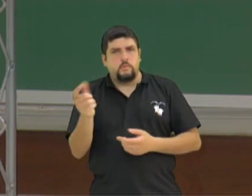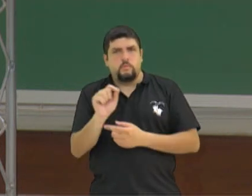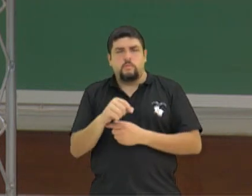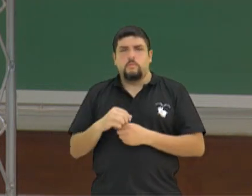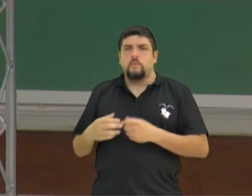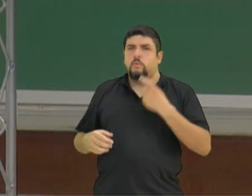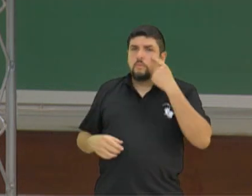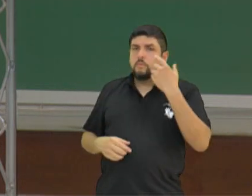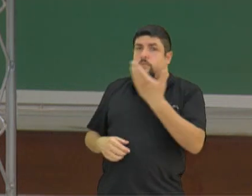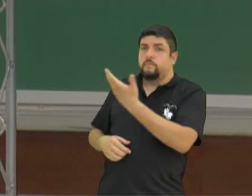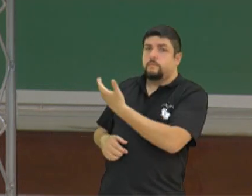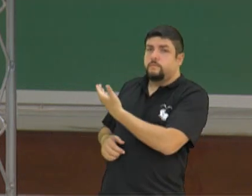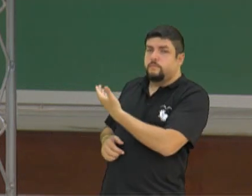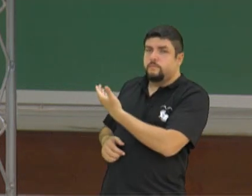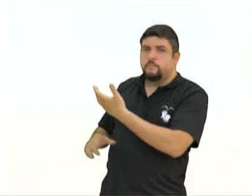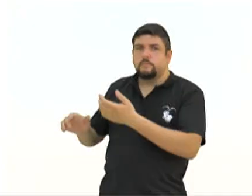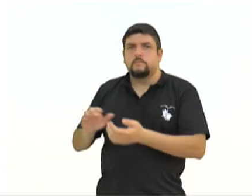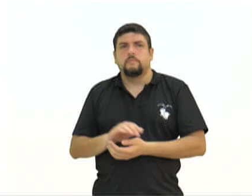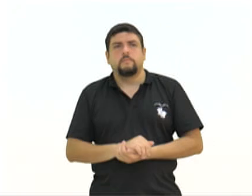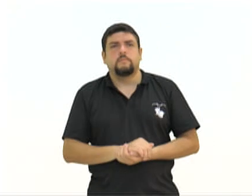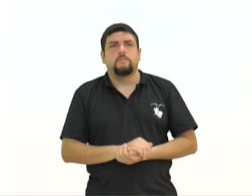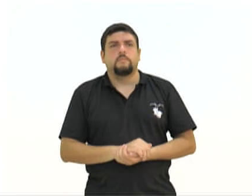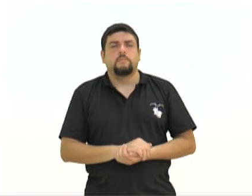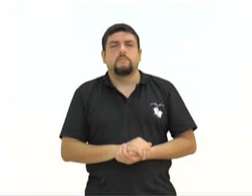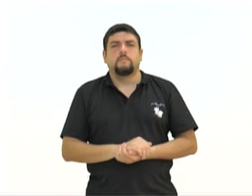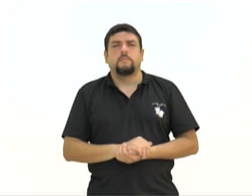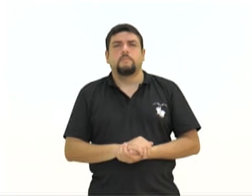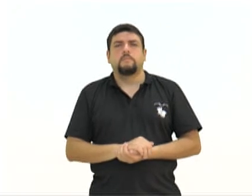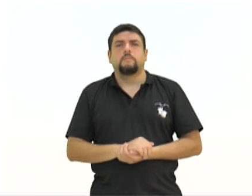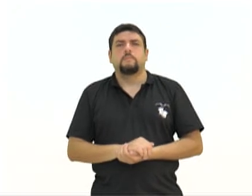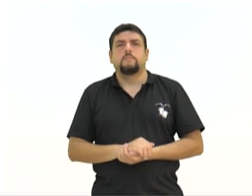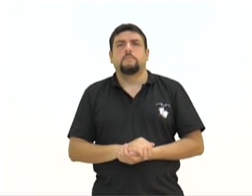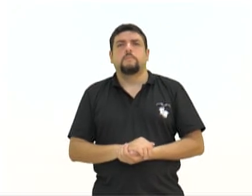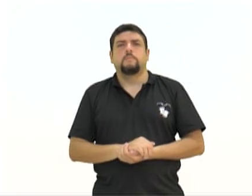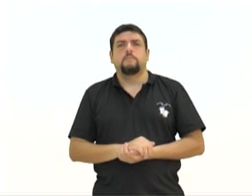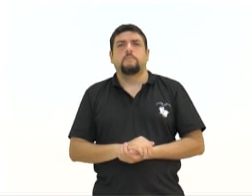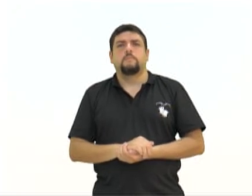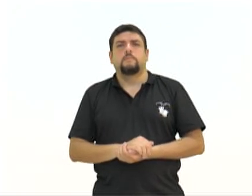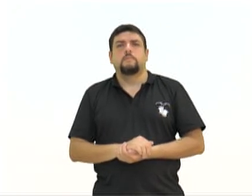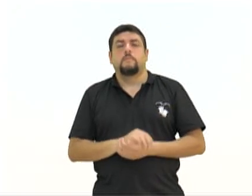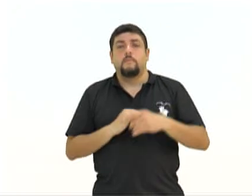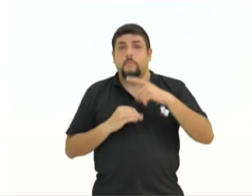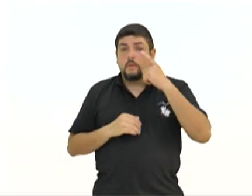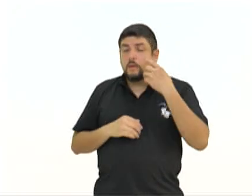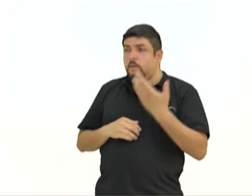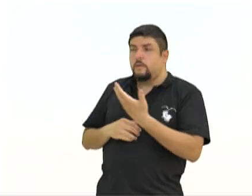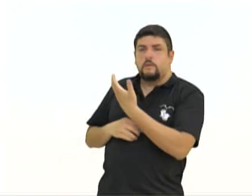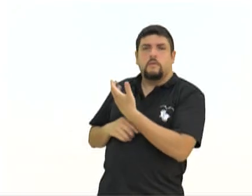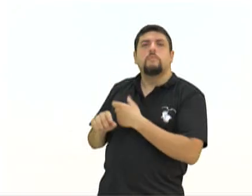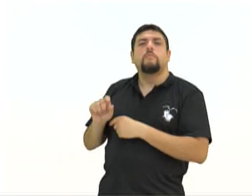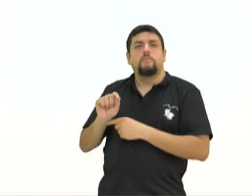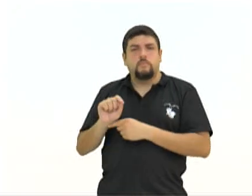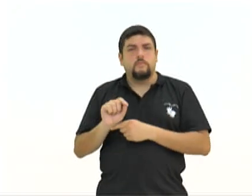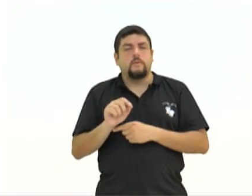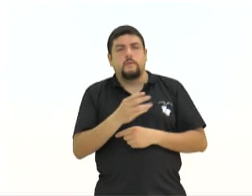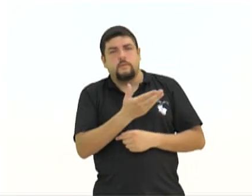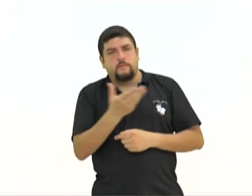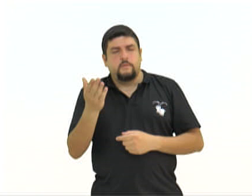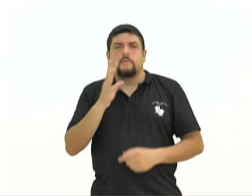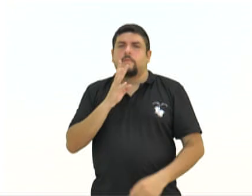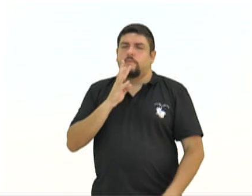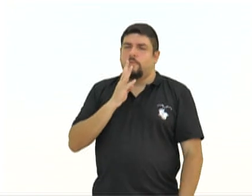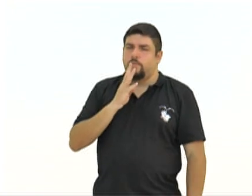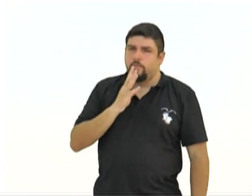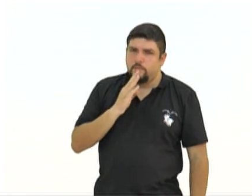né, para a gente aprofundar um pouquinho mais sobre essa questão dos mitos, né, de uma figura aqui bem simbólica, que muitos de vocês conhecem, né,